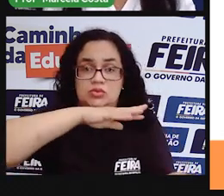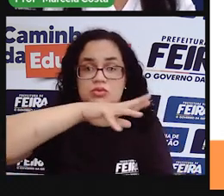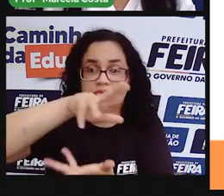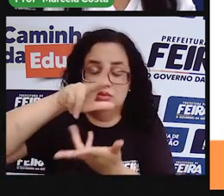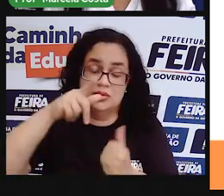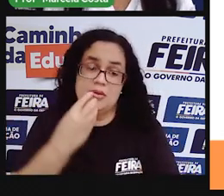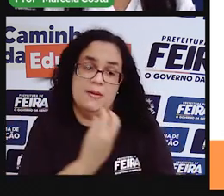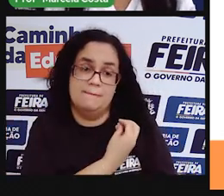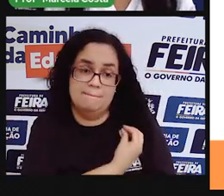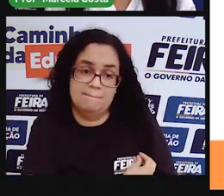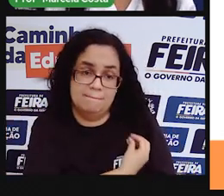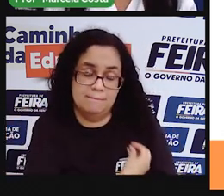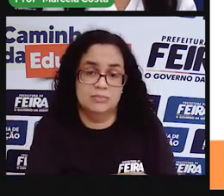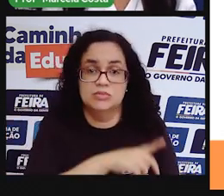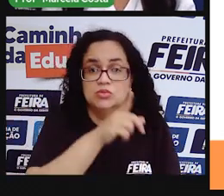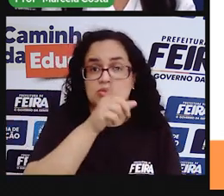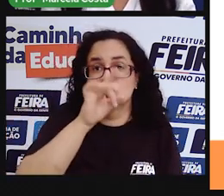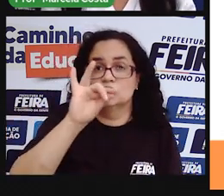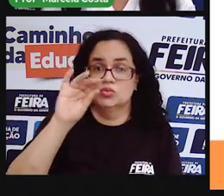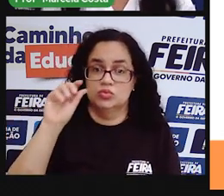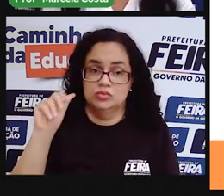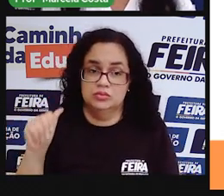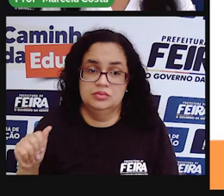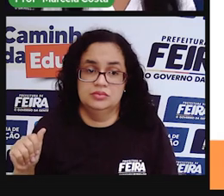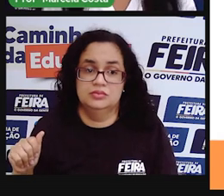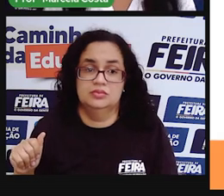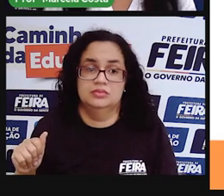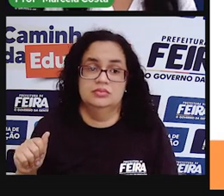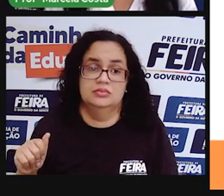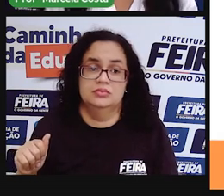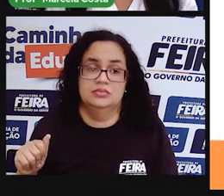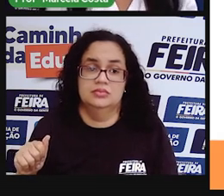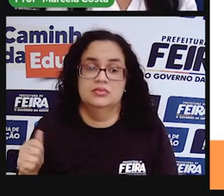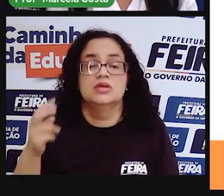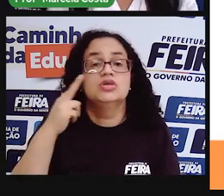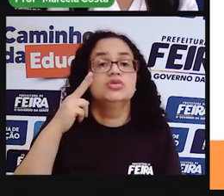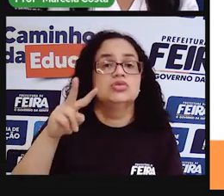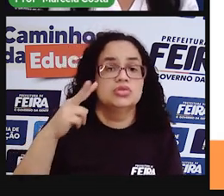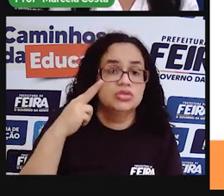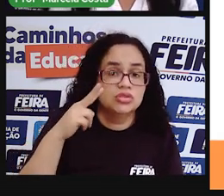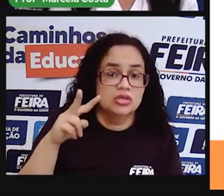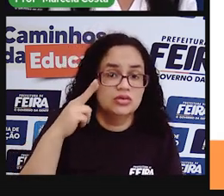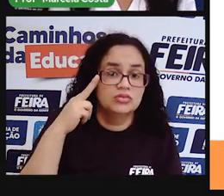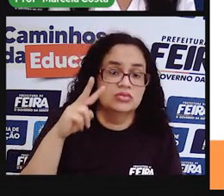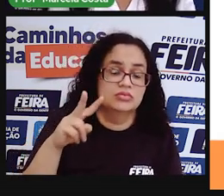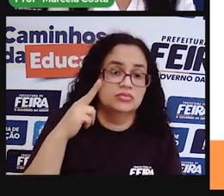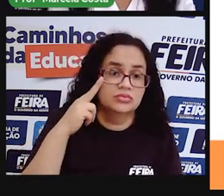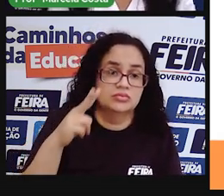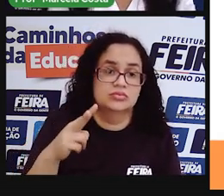estão presentes no nosso dia a dia e que certamente você já viu, já utilizou.